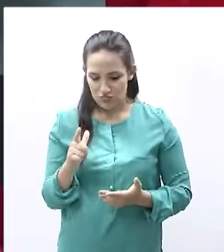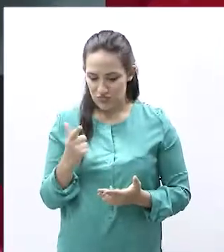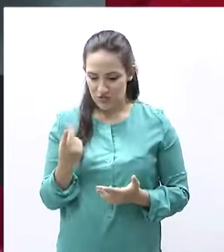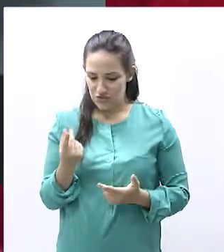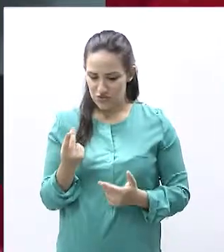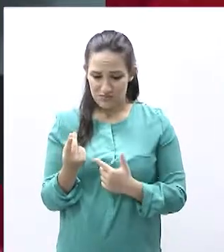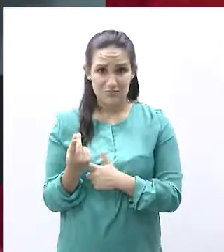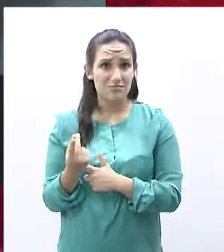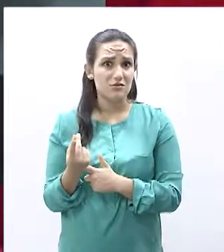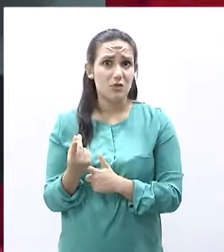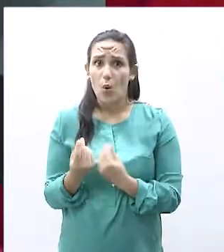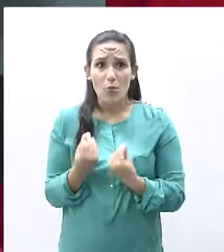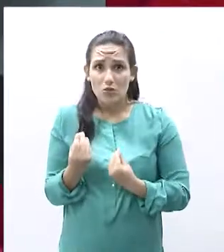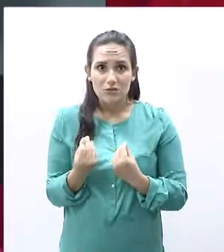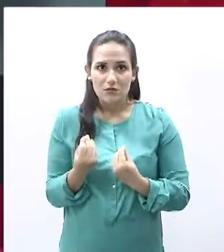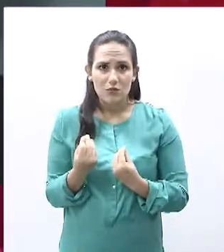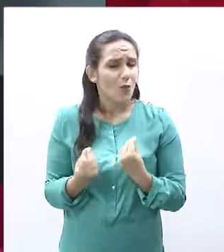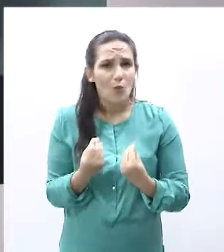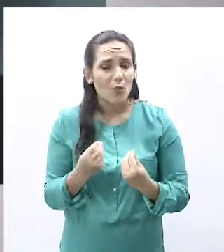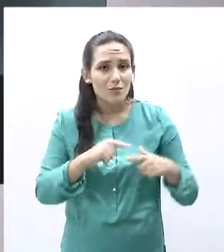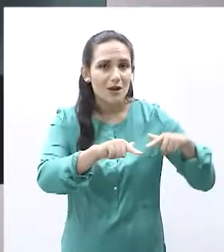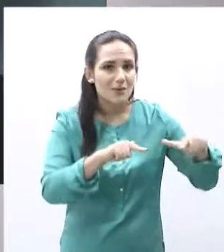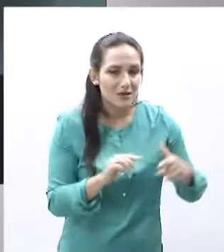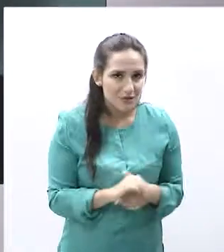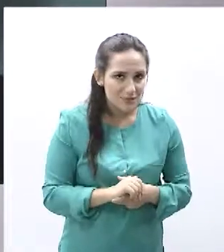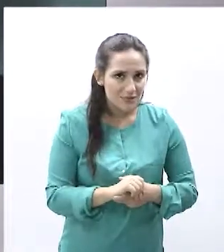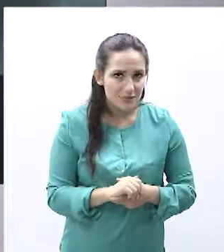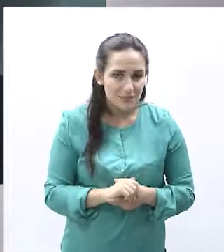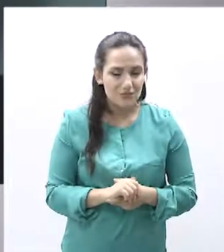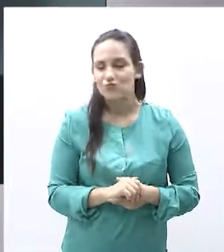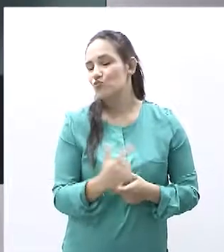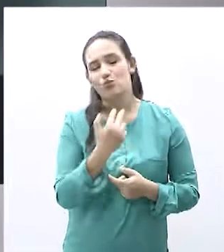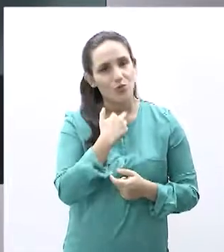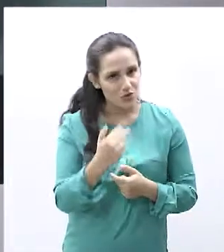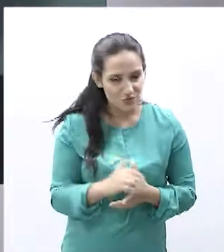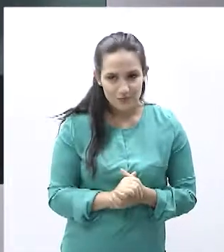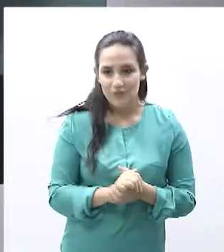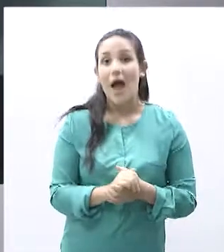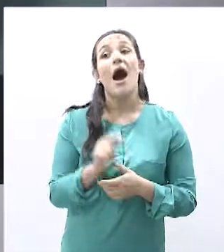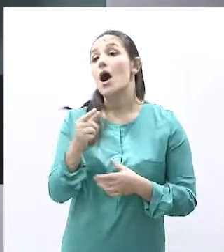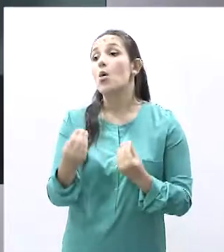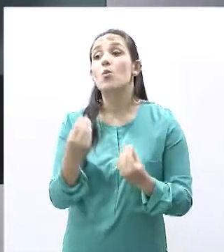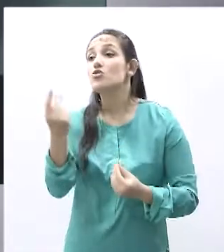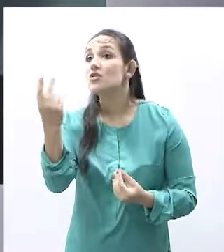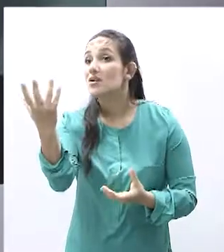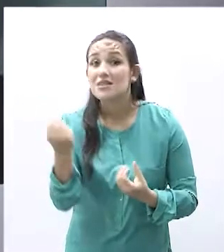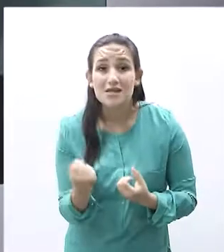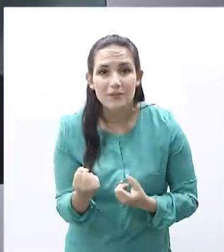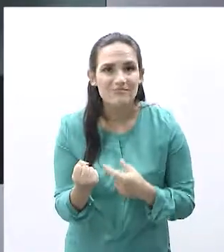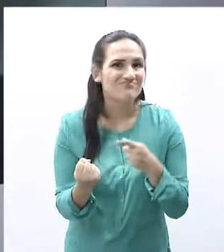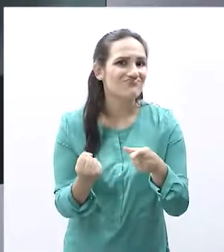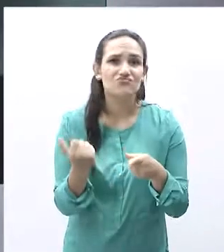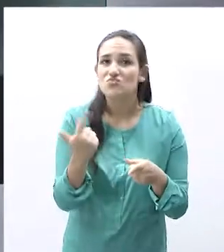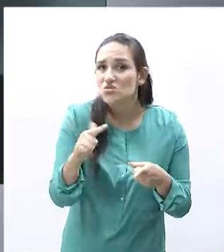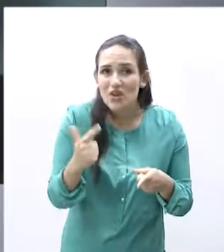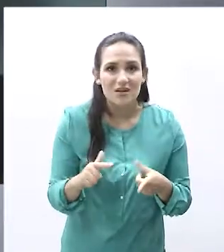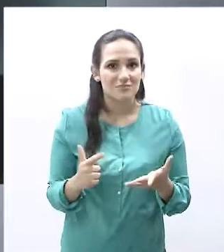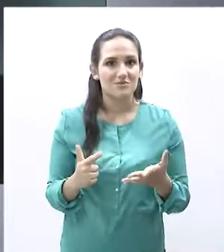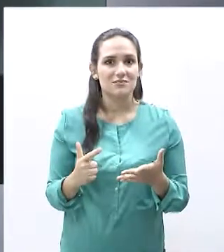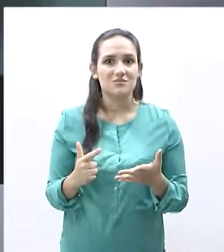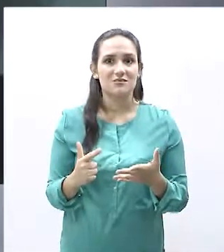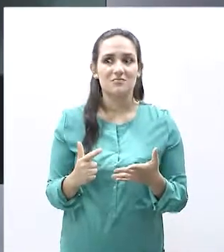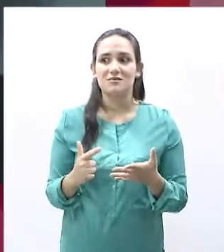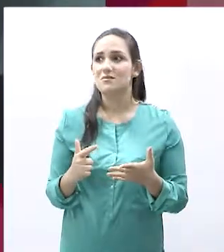sem assistência nenhuma. Elas não podem trabalhar, mas elas também não estão aposentadas. Muitas